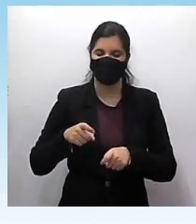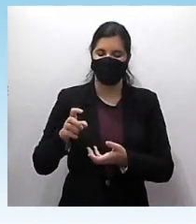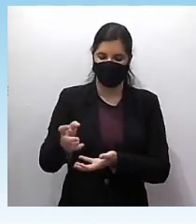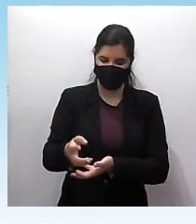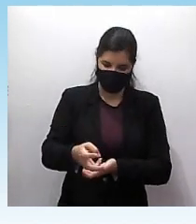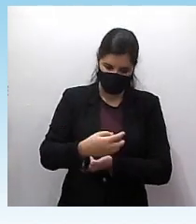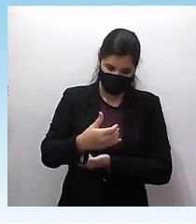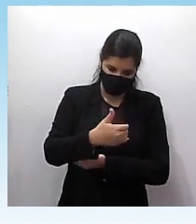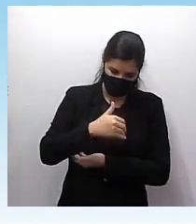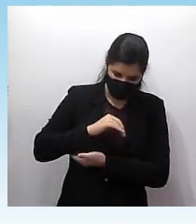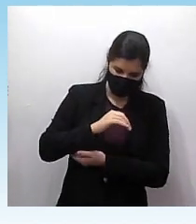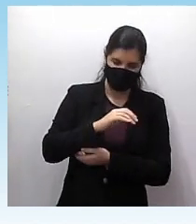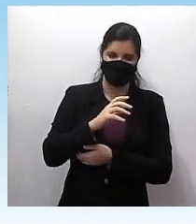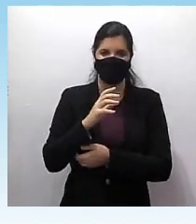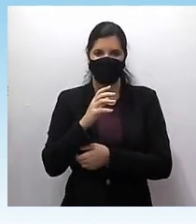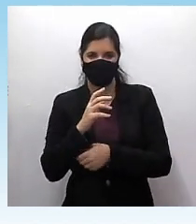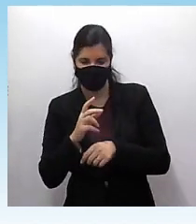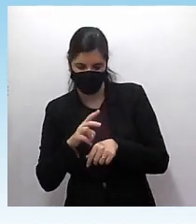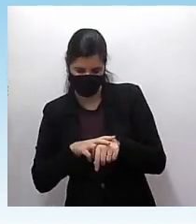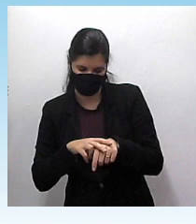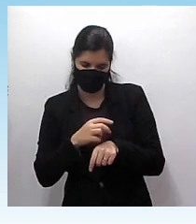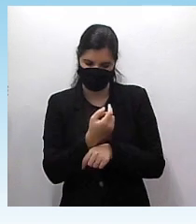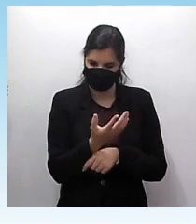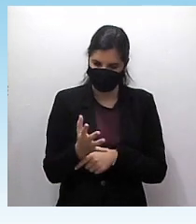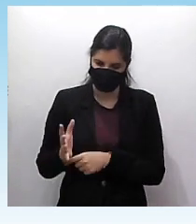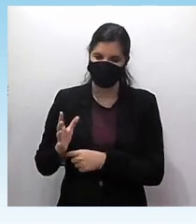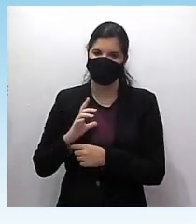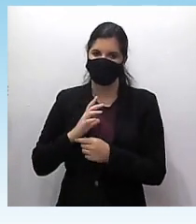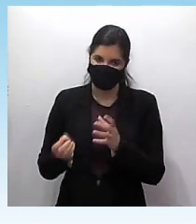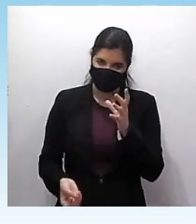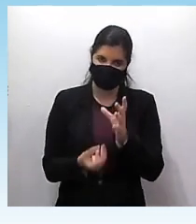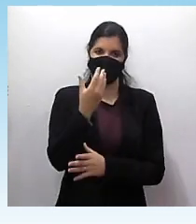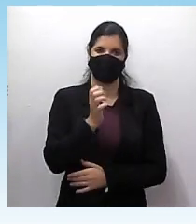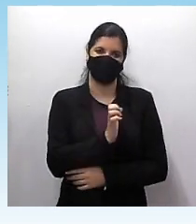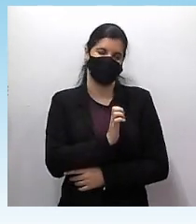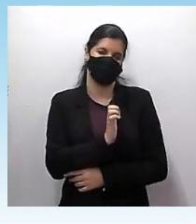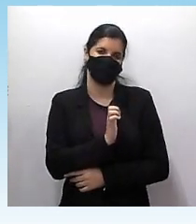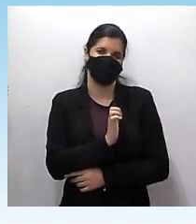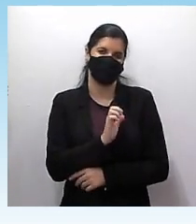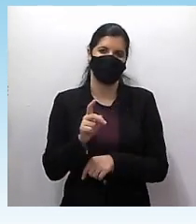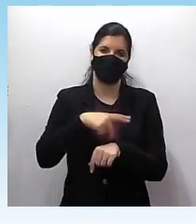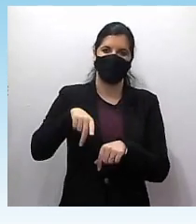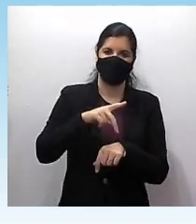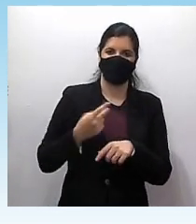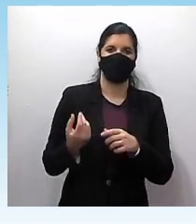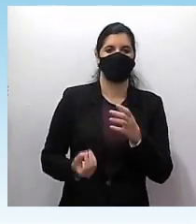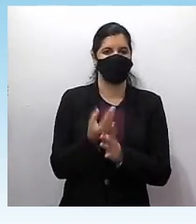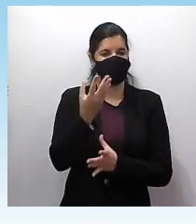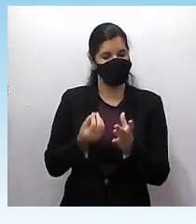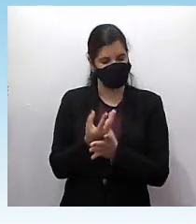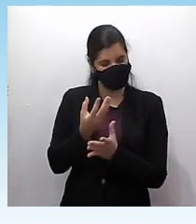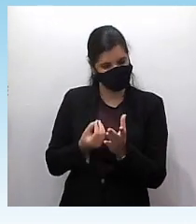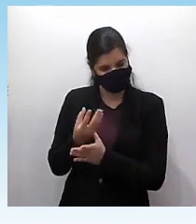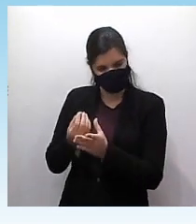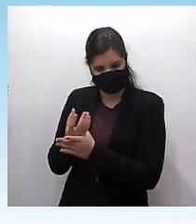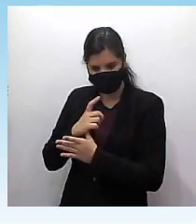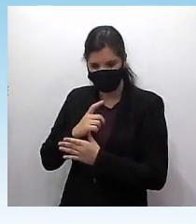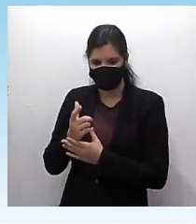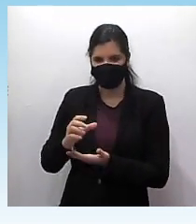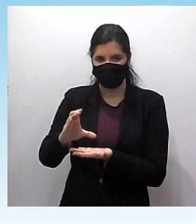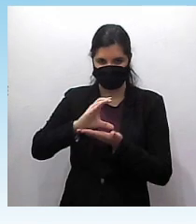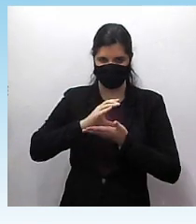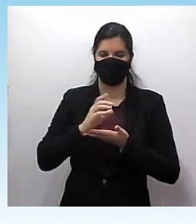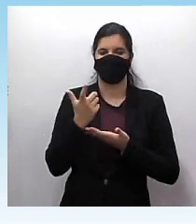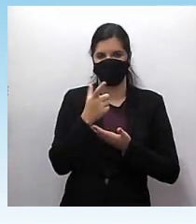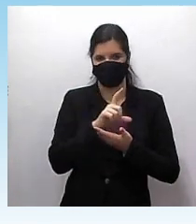extrativismo vegetal, mineral. Isso gera riqueza. Quanto mais o país produz matéria-prima, mais riqueza ele